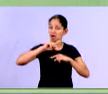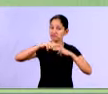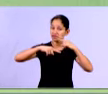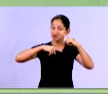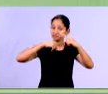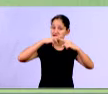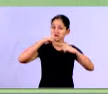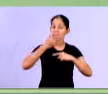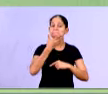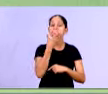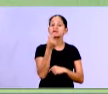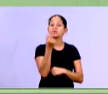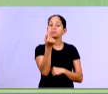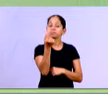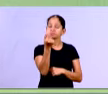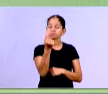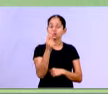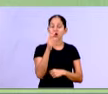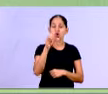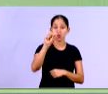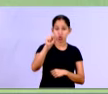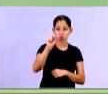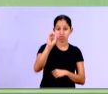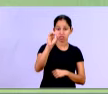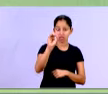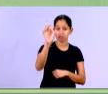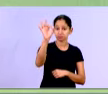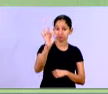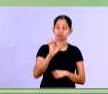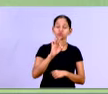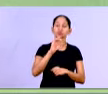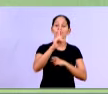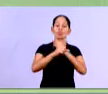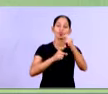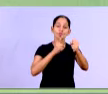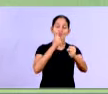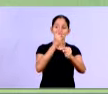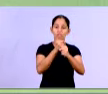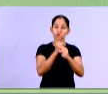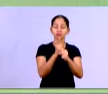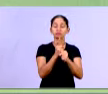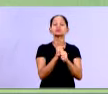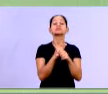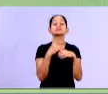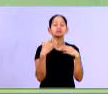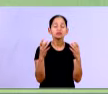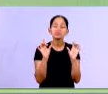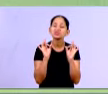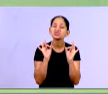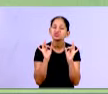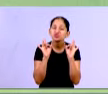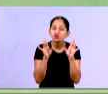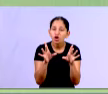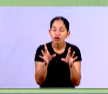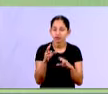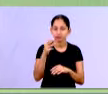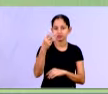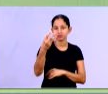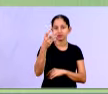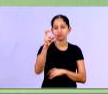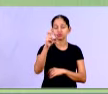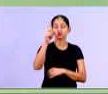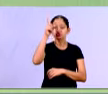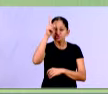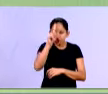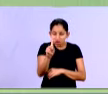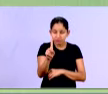de 80% ao ano, ó, rende bem, durante 35 dias só. Observe que